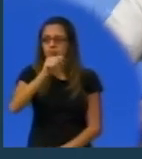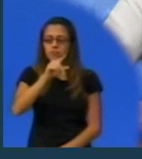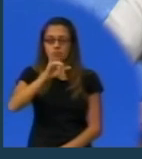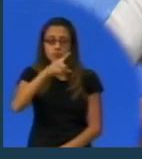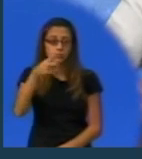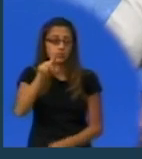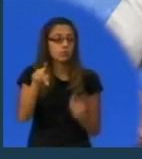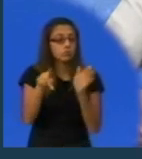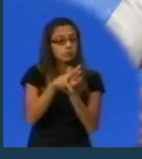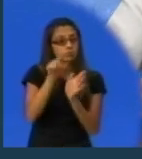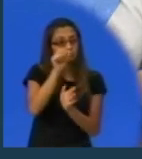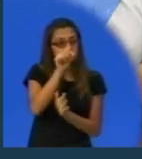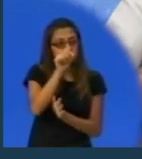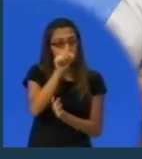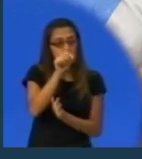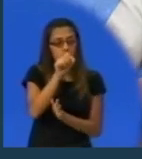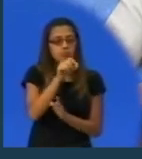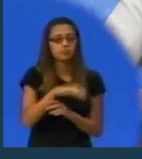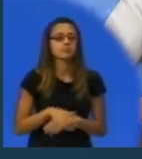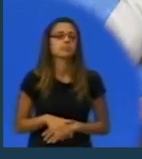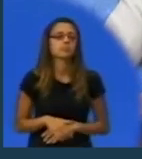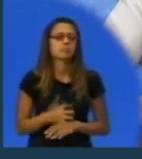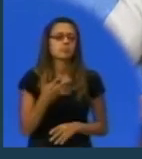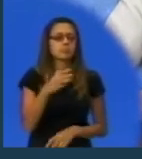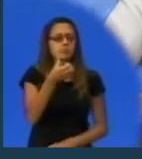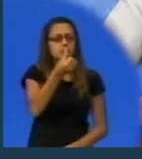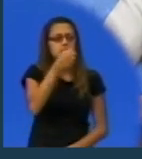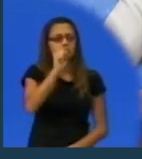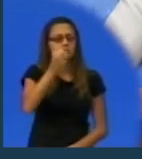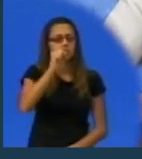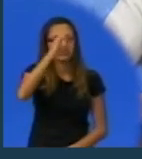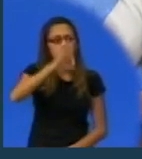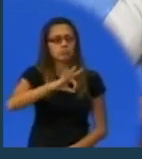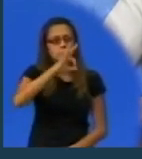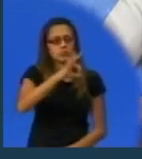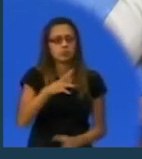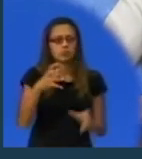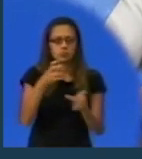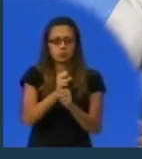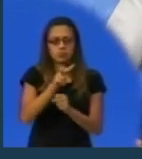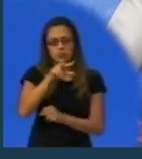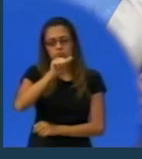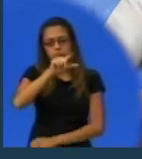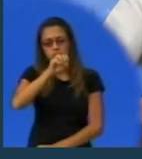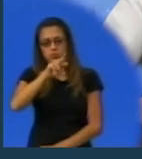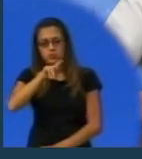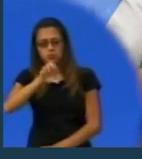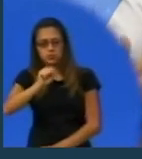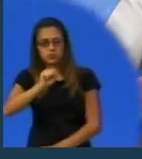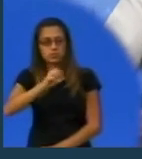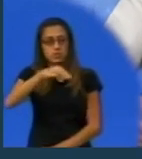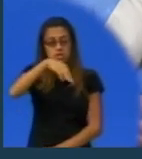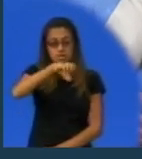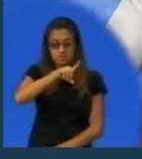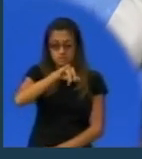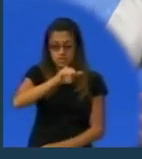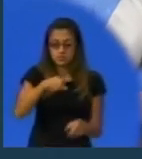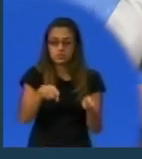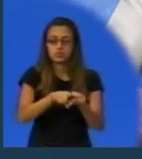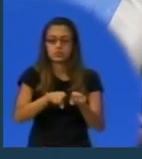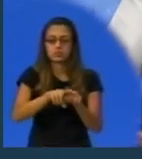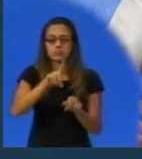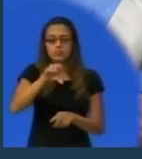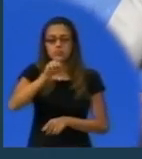ali marcada, representa em torno de 68% dos valores que você tem. Então, a média e o desvio padrão